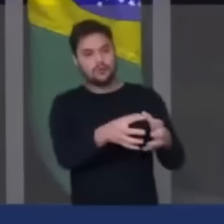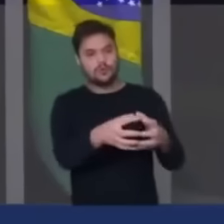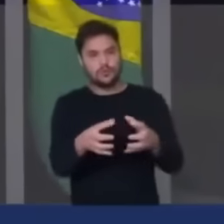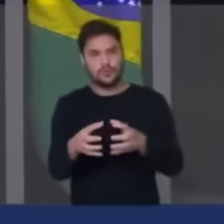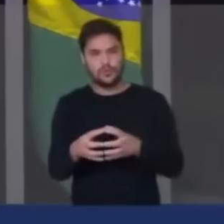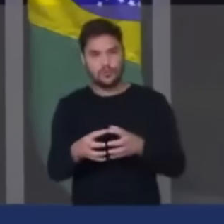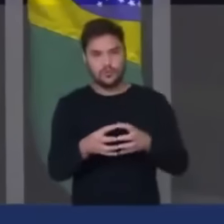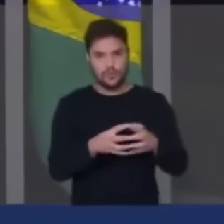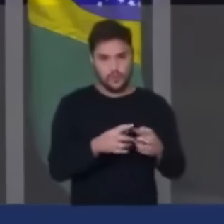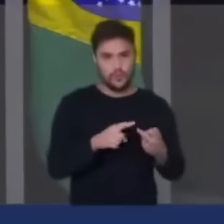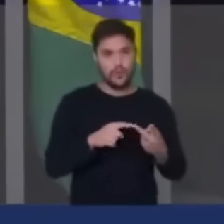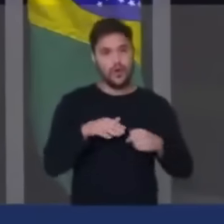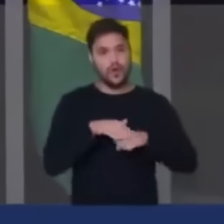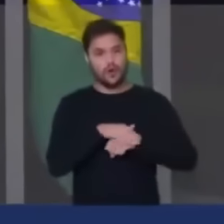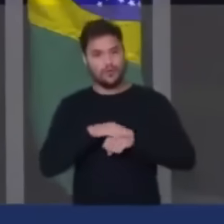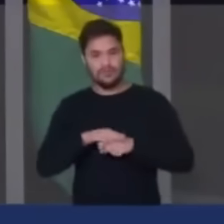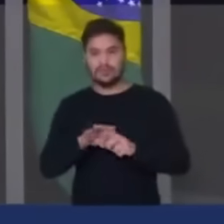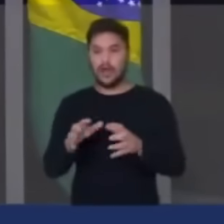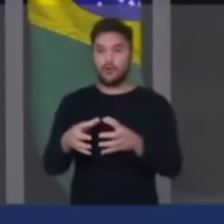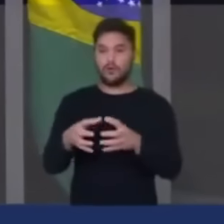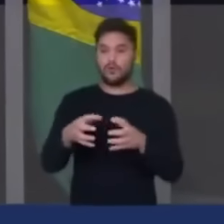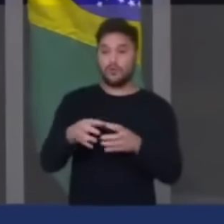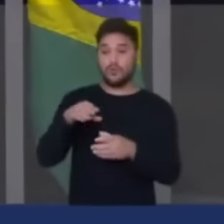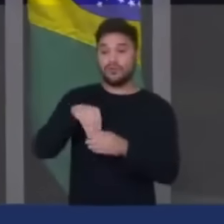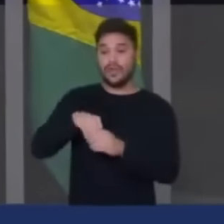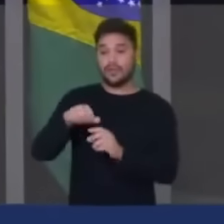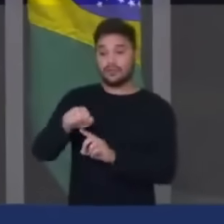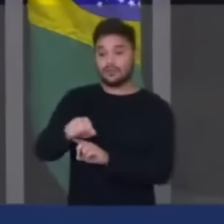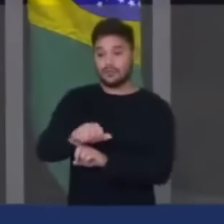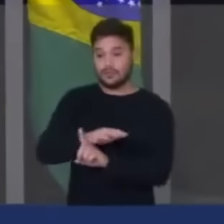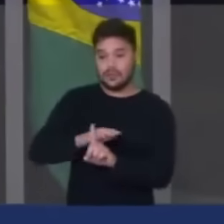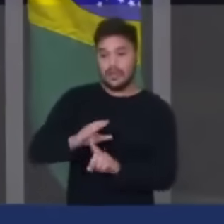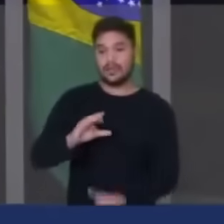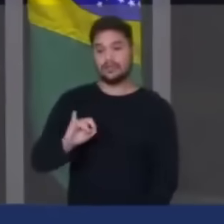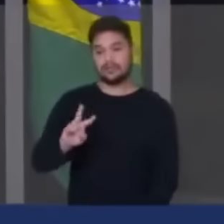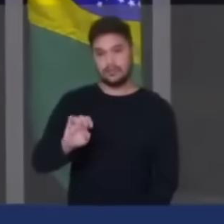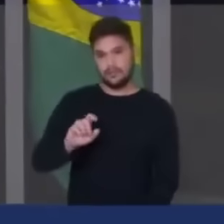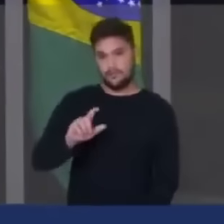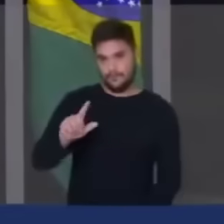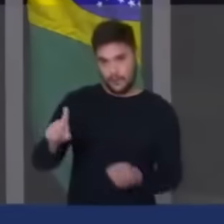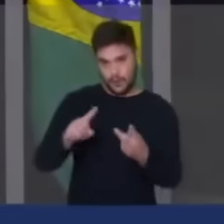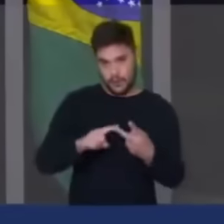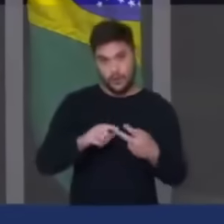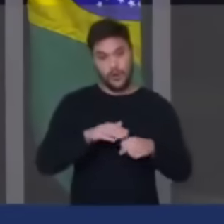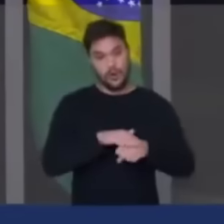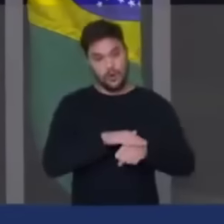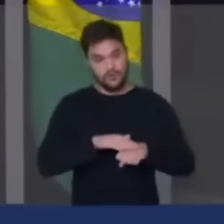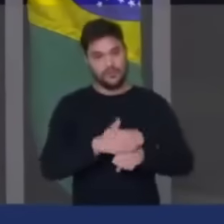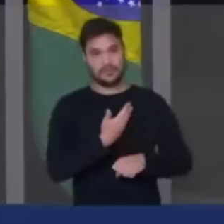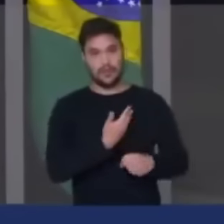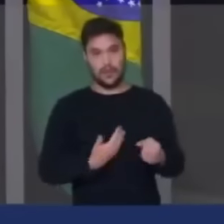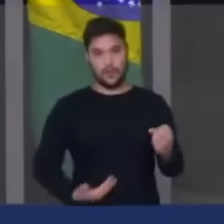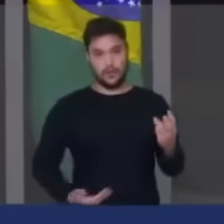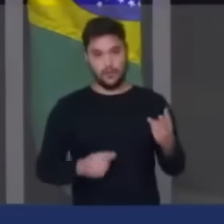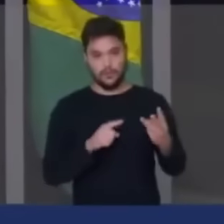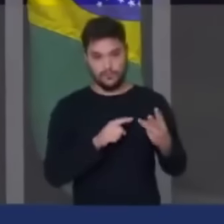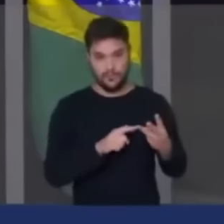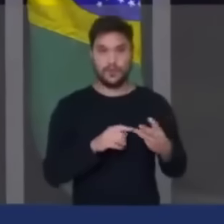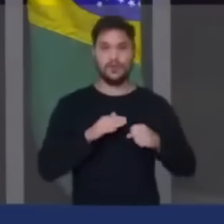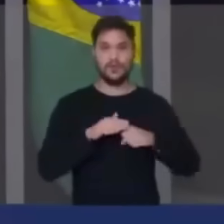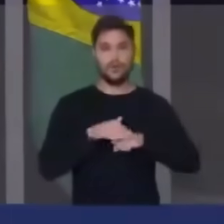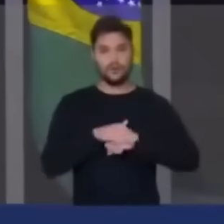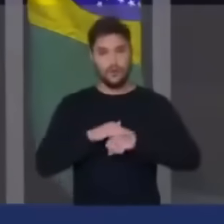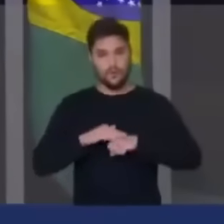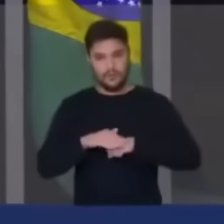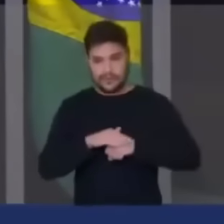segmentos organizados da sociedade civil, conversar com o governo, conversar